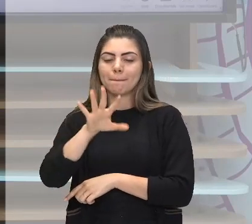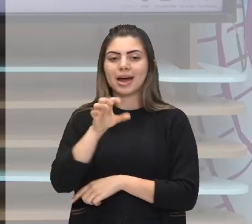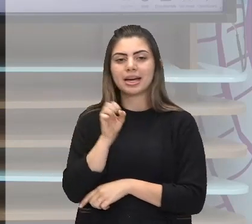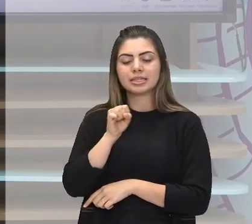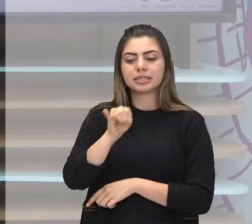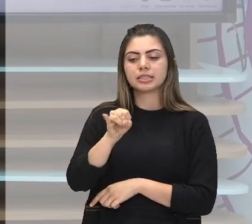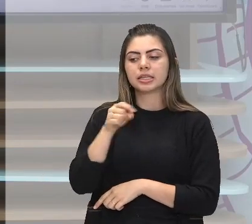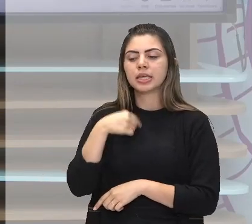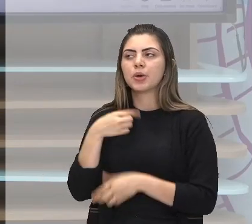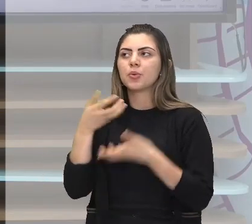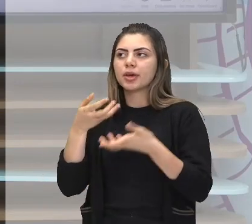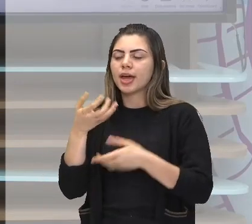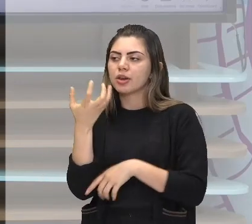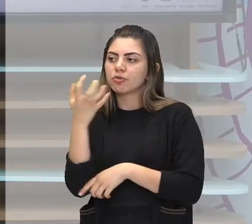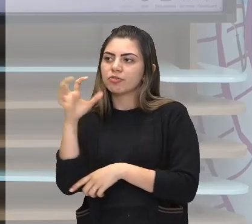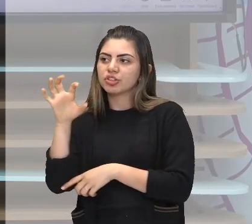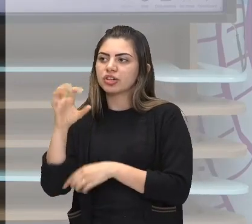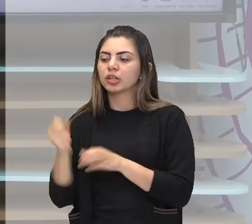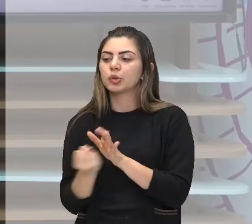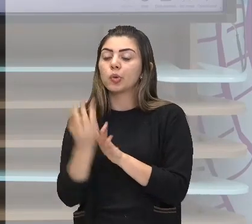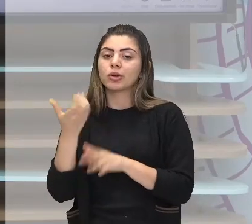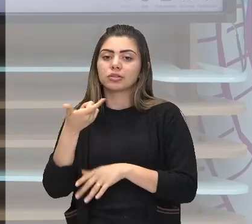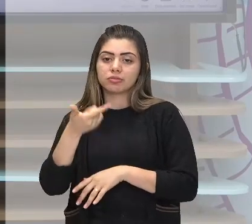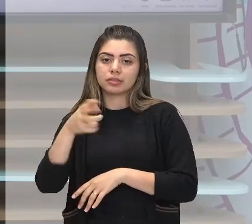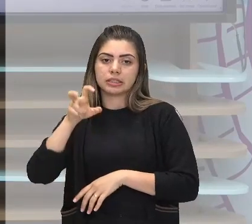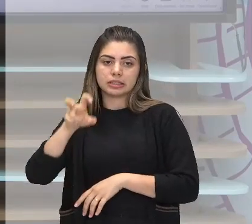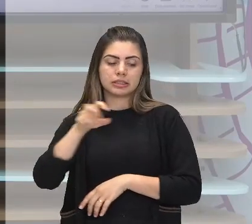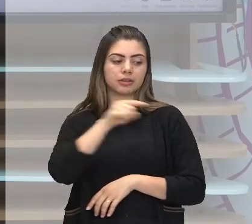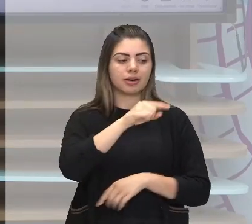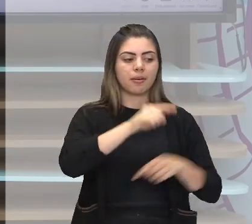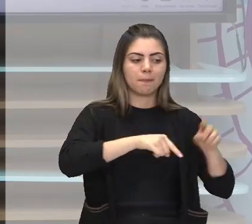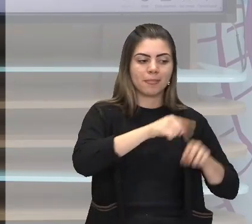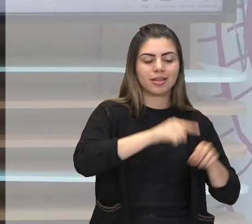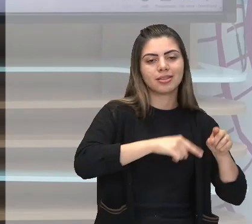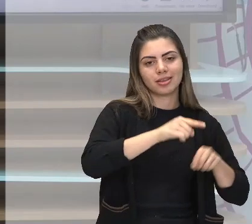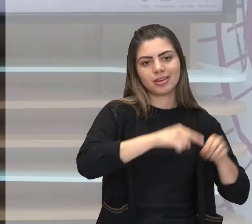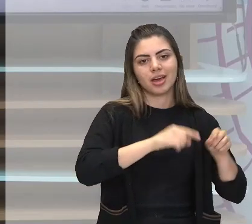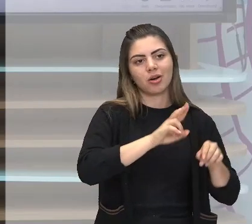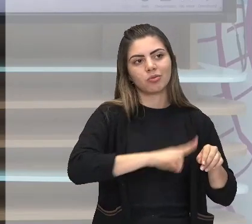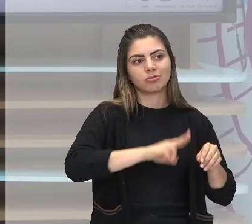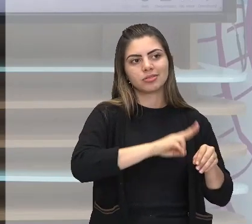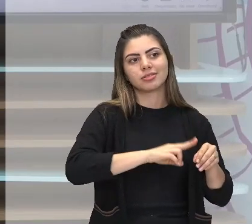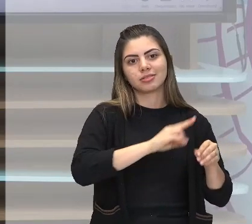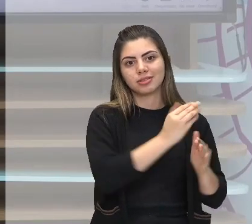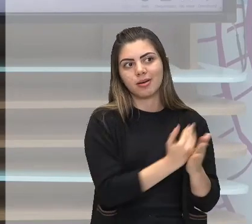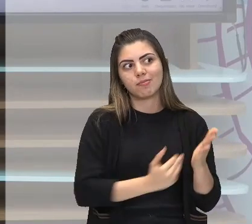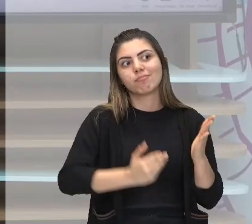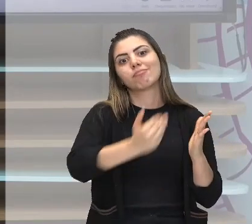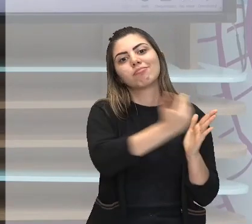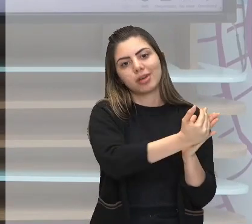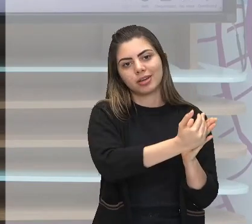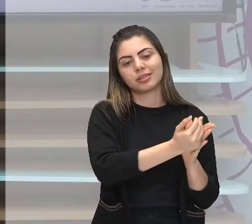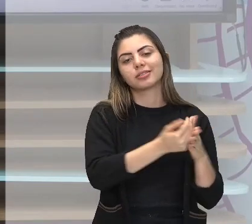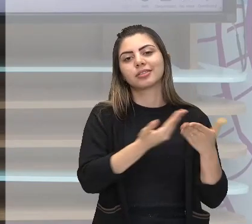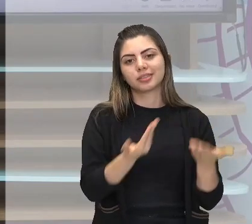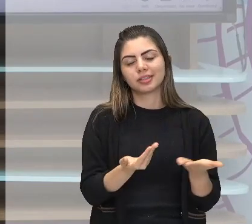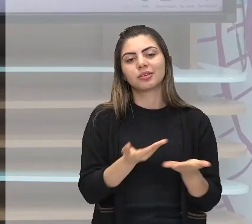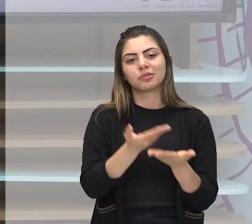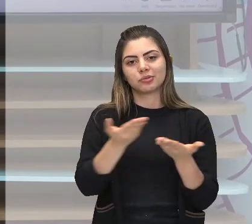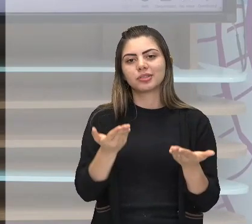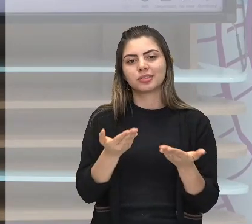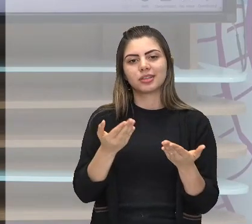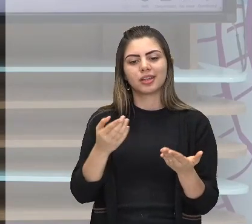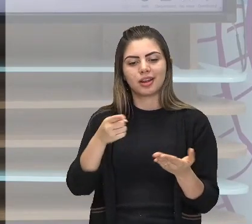25 ventiladores, eu vou gastar muito mais peças. E aí está a prova, né? Que você iria gastar muito